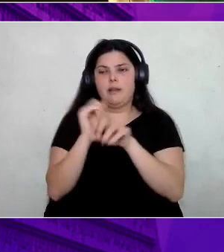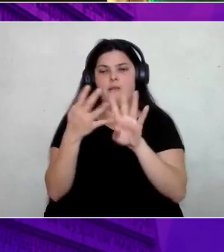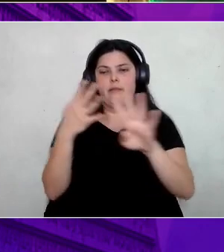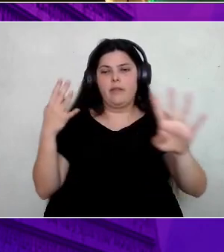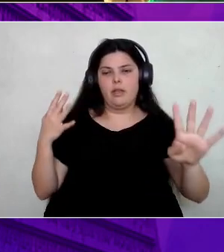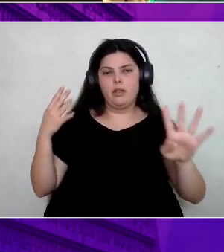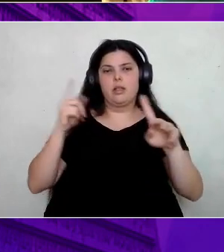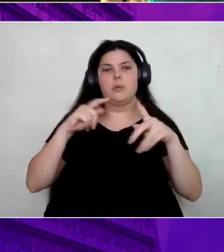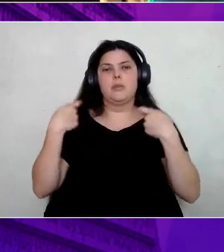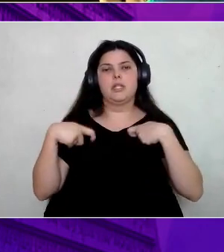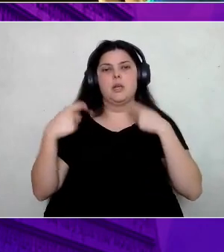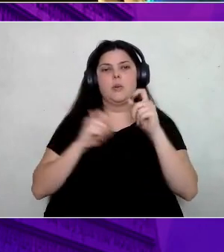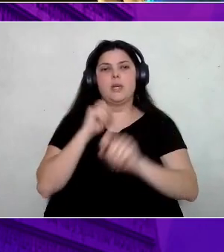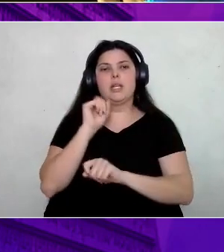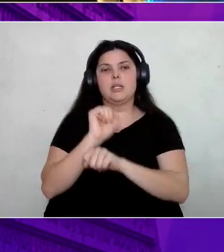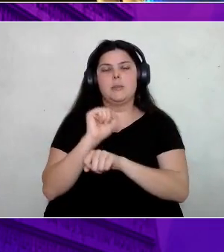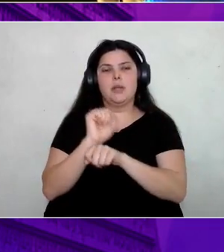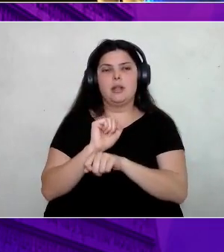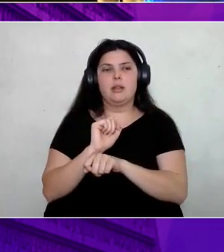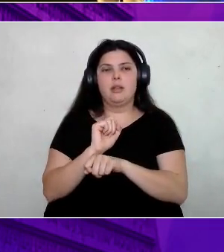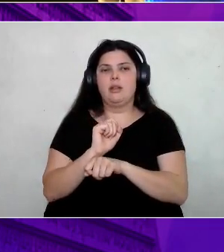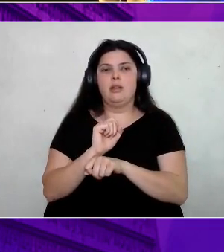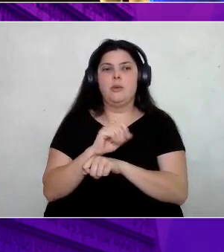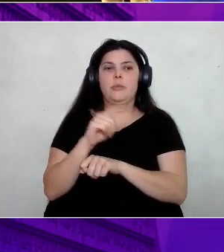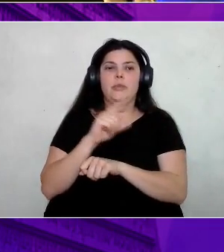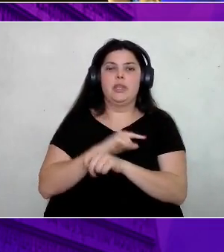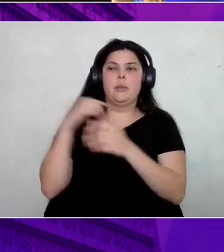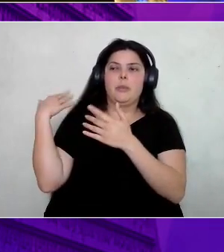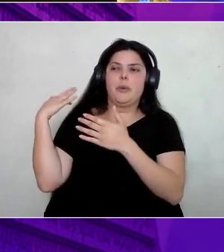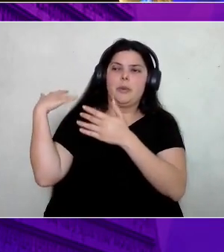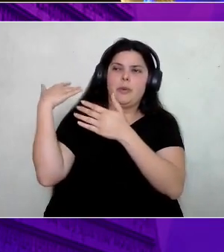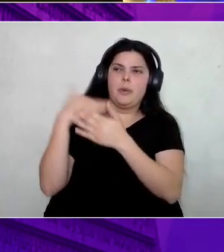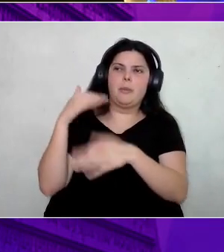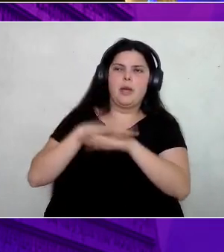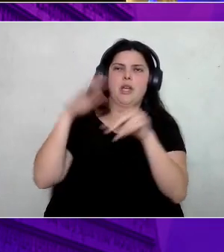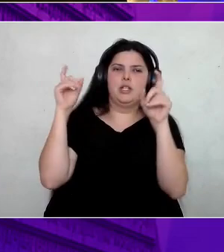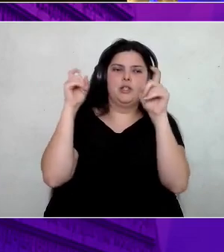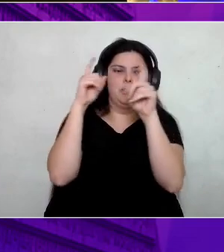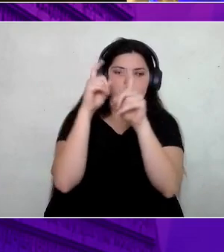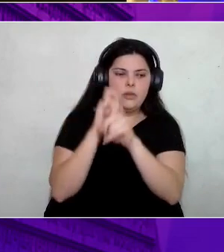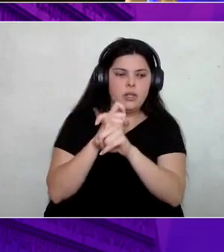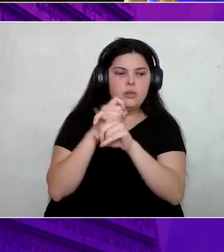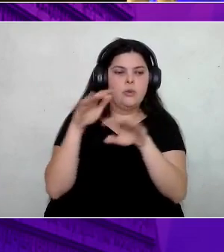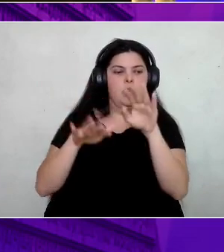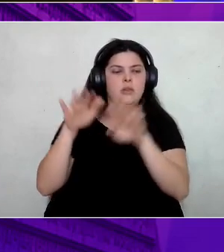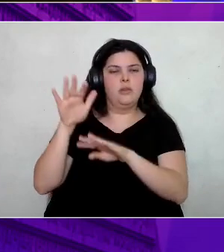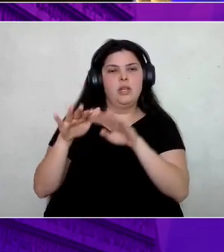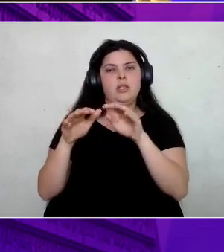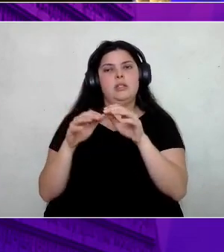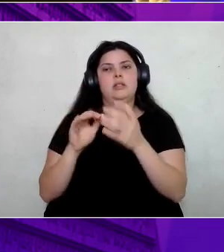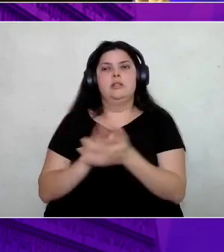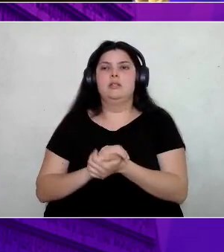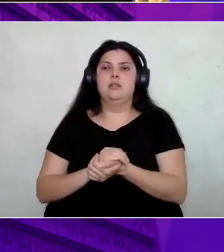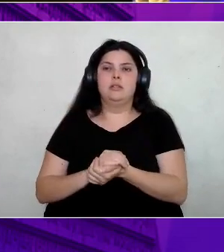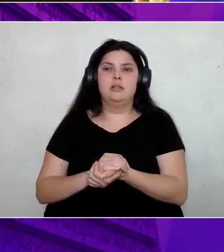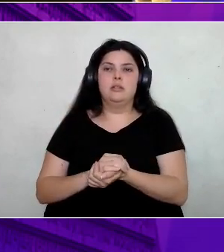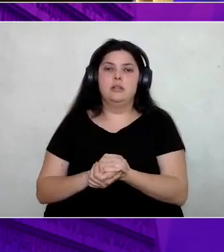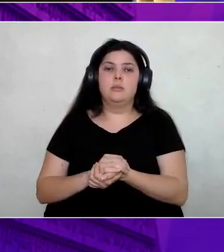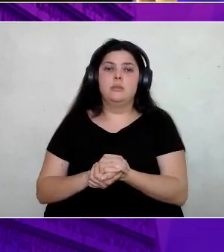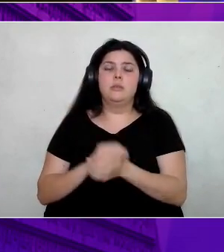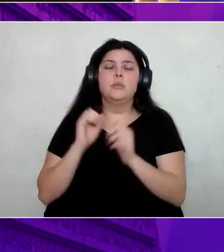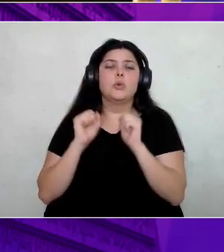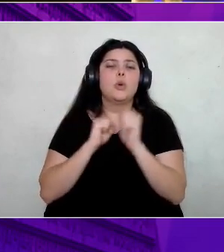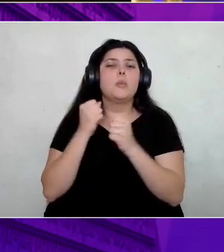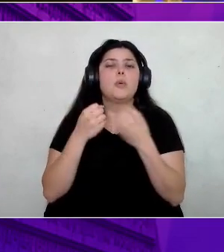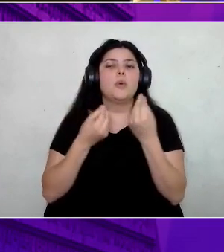precisar esperar ou ter uma jornada ainda mais conflituosa, eventualmente, do que poderia estar acontecendo. Mas como é que a gente facilita